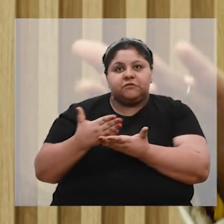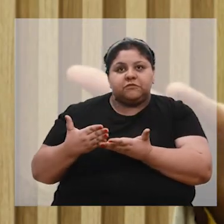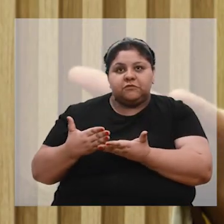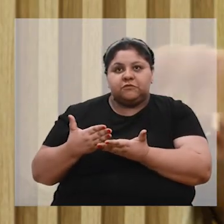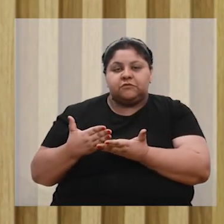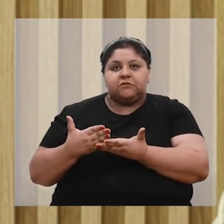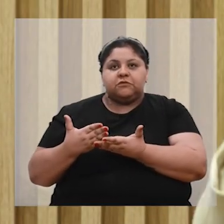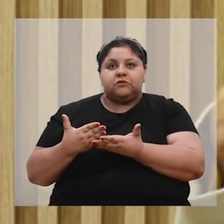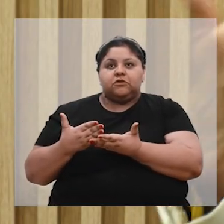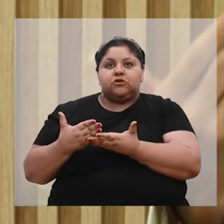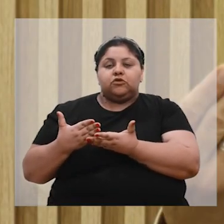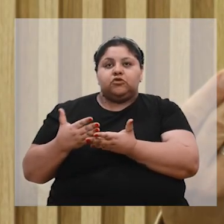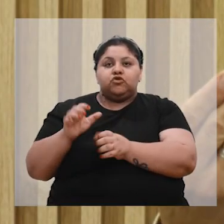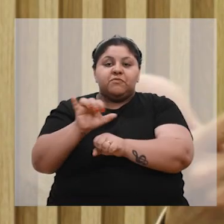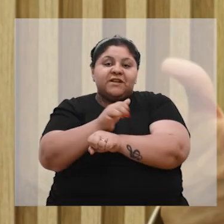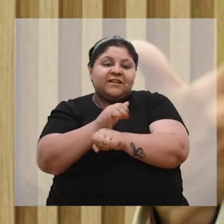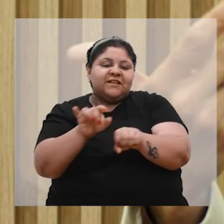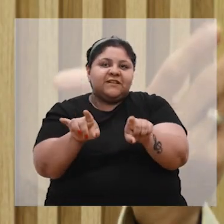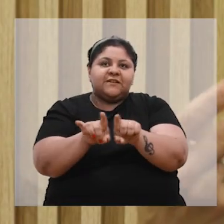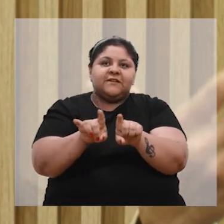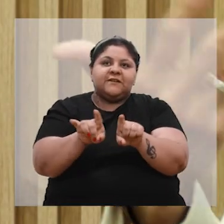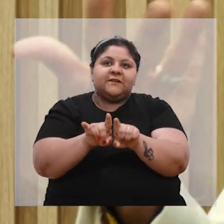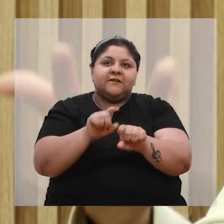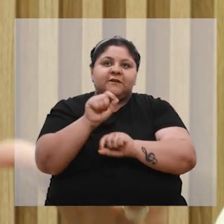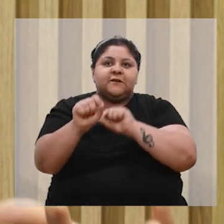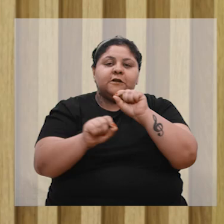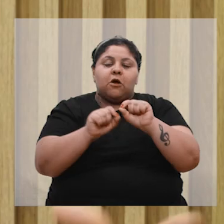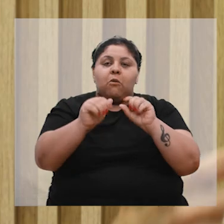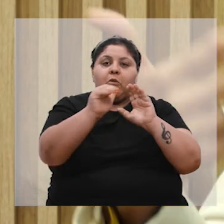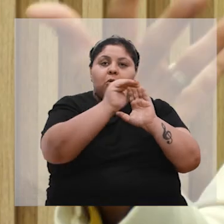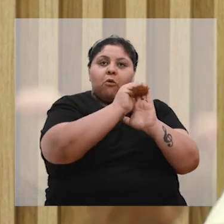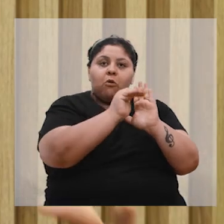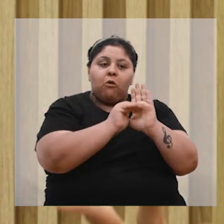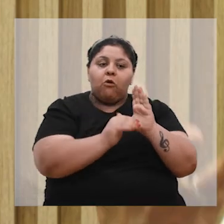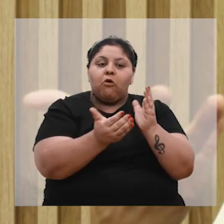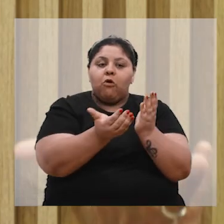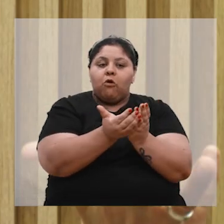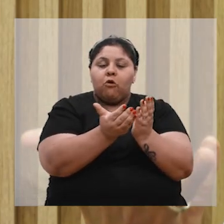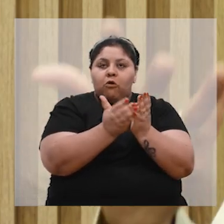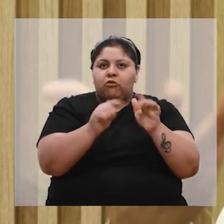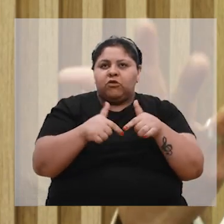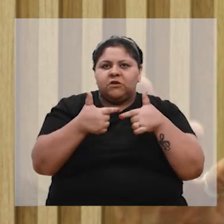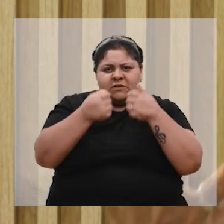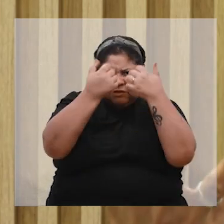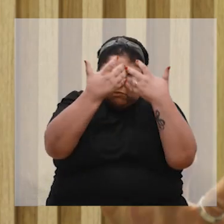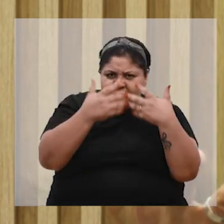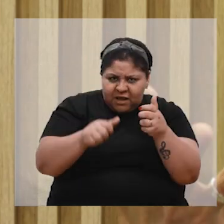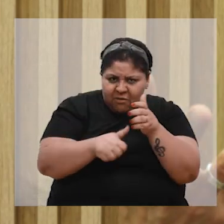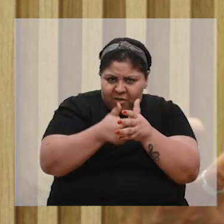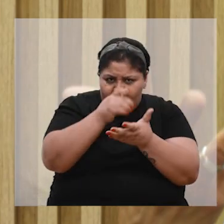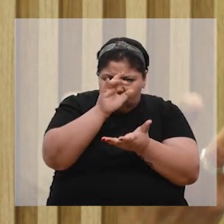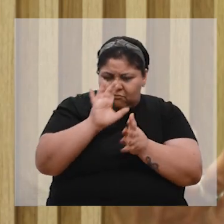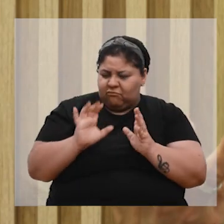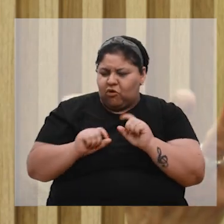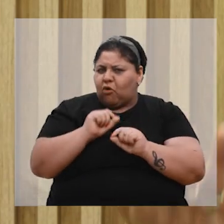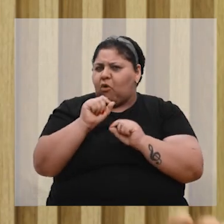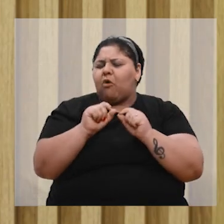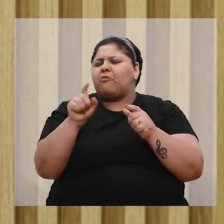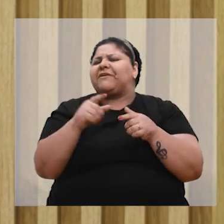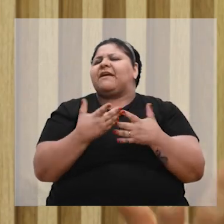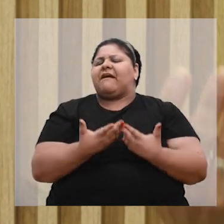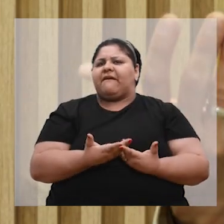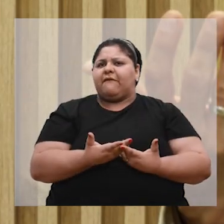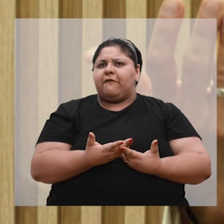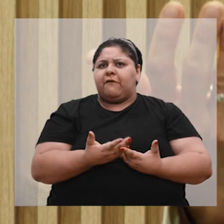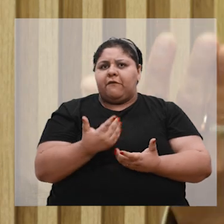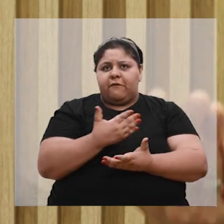uma plataforma e a partir, então, de ofertas de planos, né, de aula, de atividades. Explica efetivamente para a gente como que o